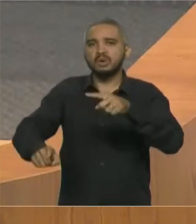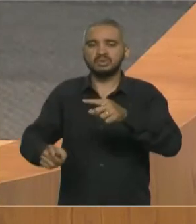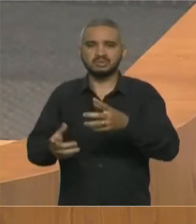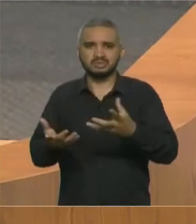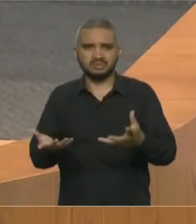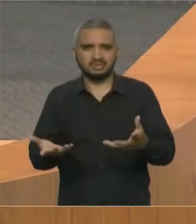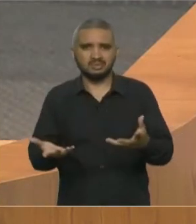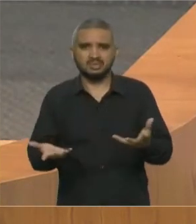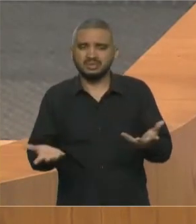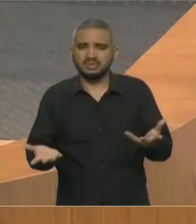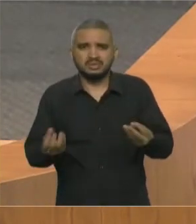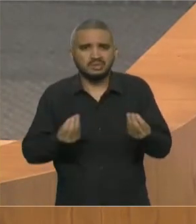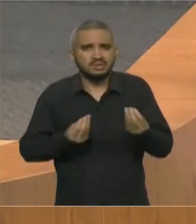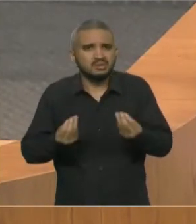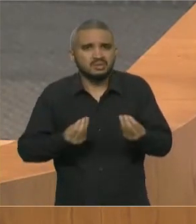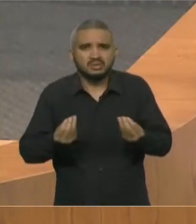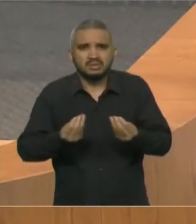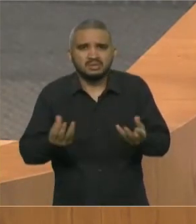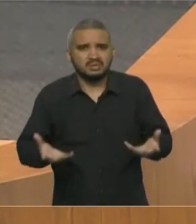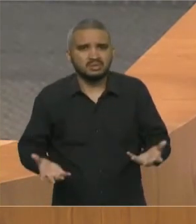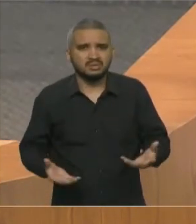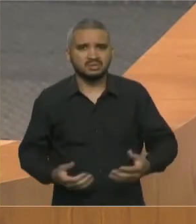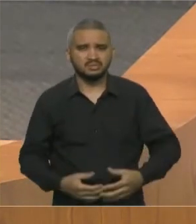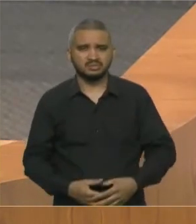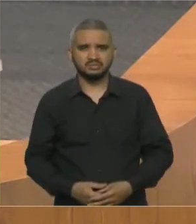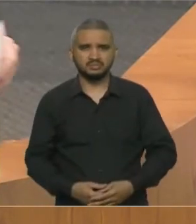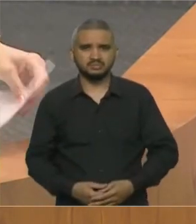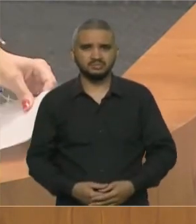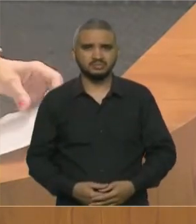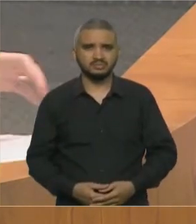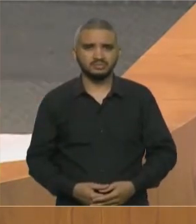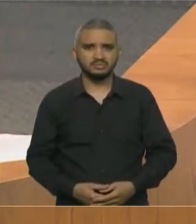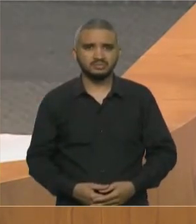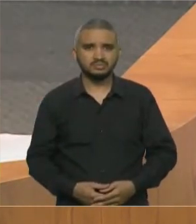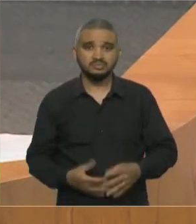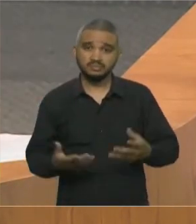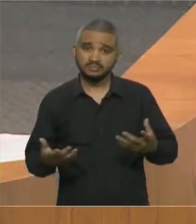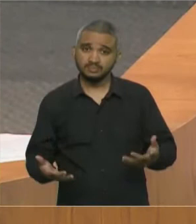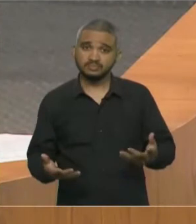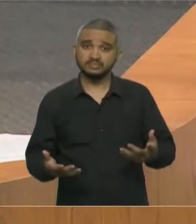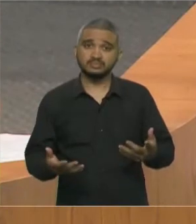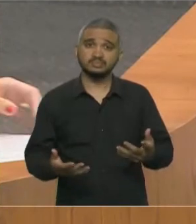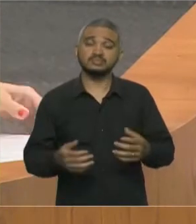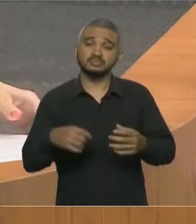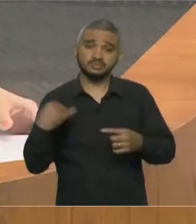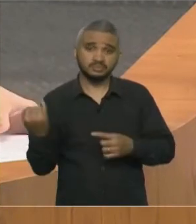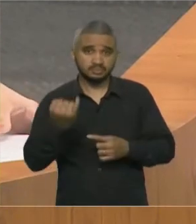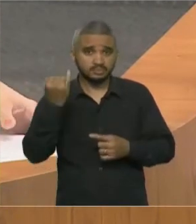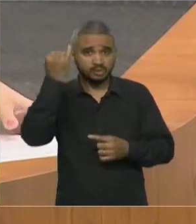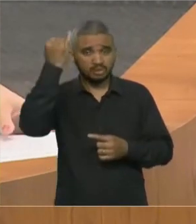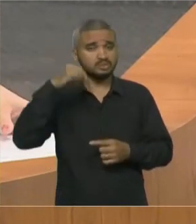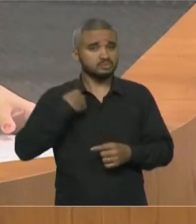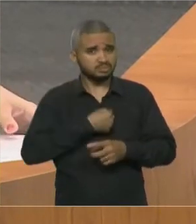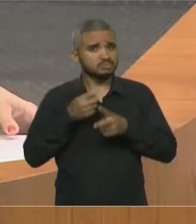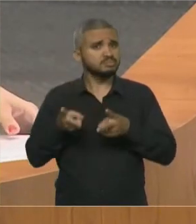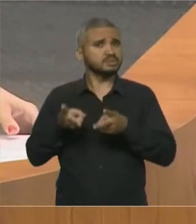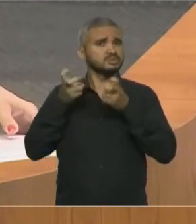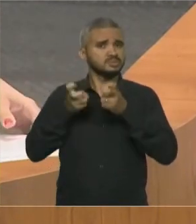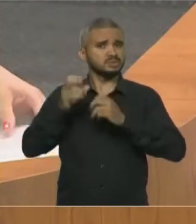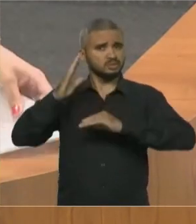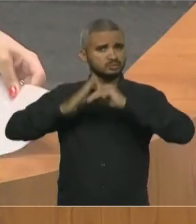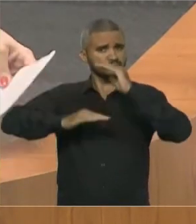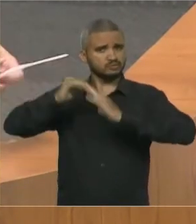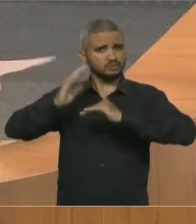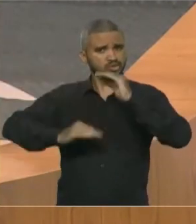acompanhando o nascimento, né, dos bebês. E nesse cenário, é indispensável reconhecer a importância dessas profissionais